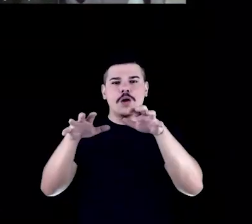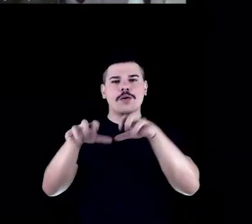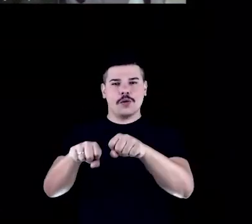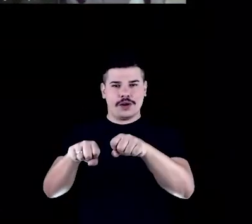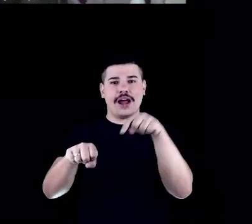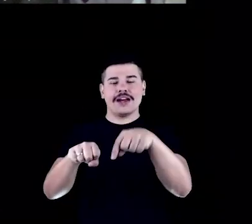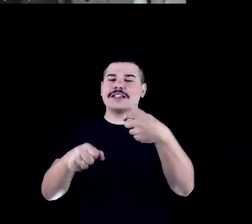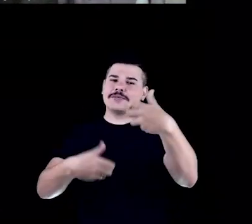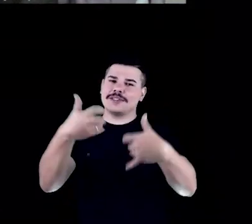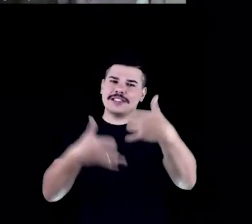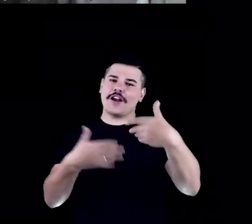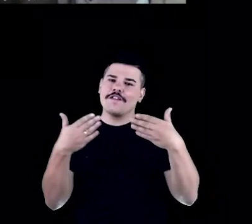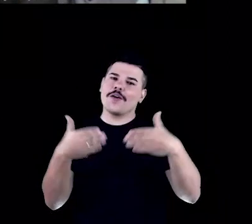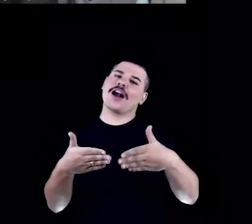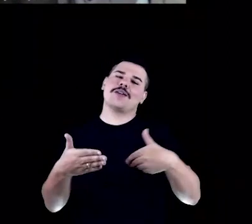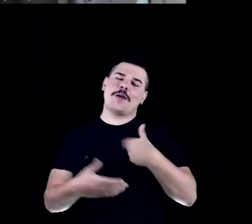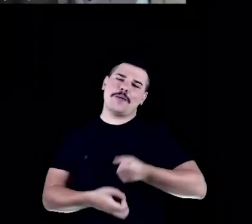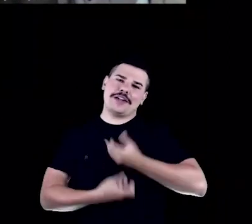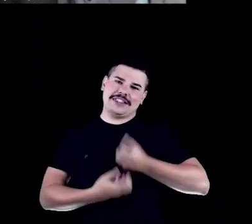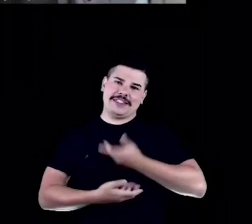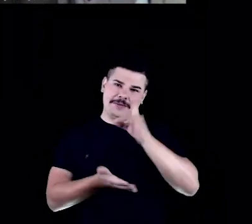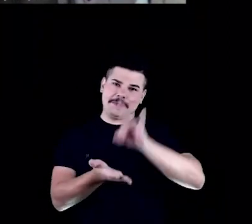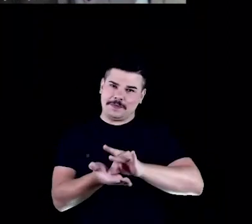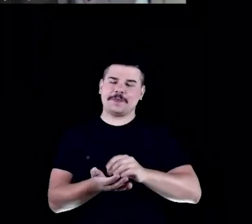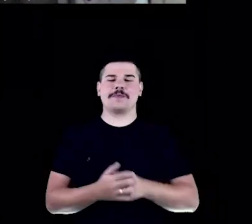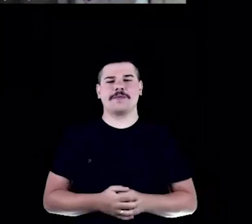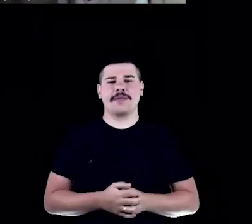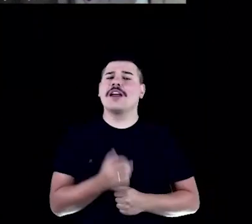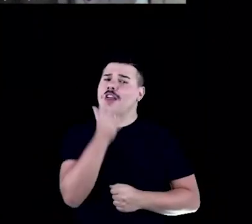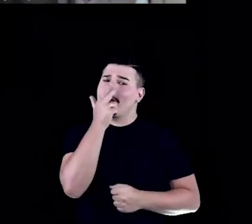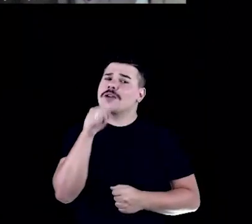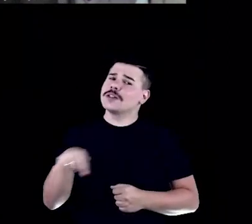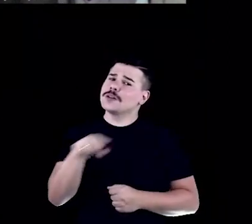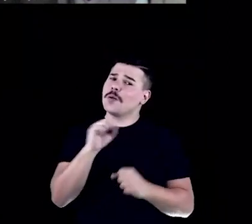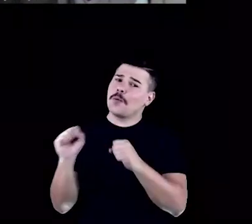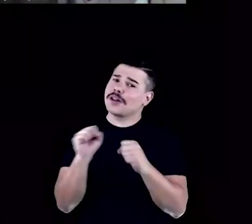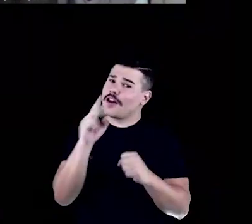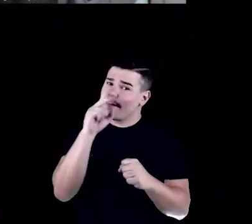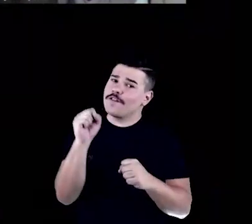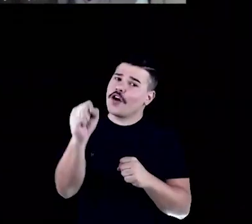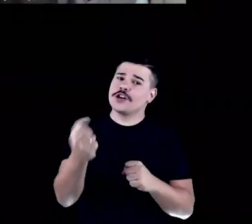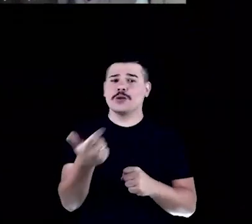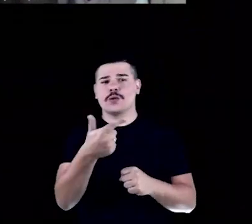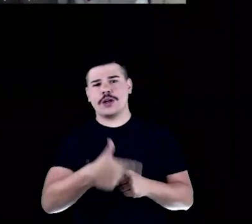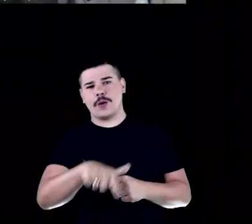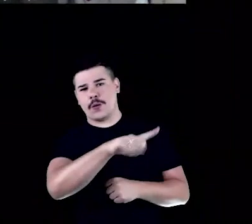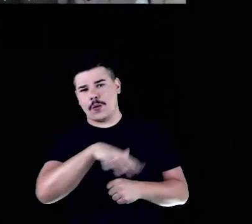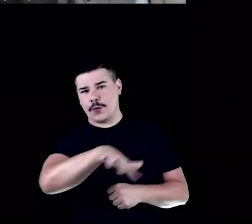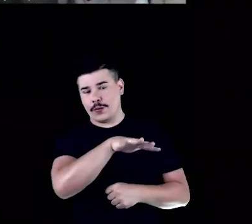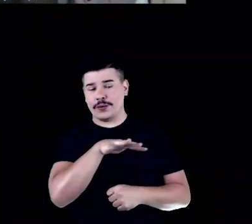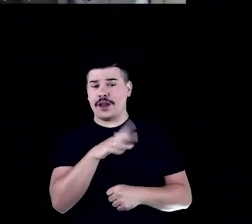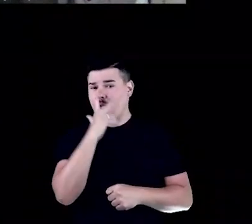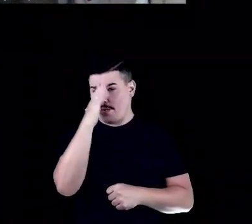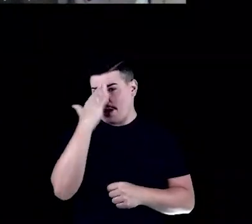demarcar territórios, falam desse hermetismo da poesia concreta, né. Mas eu acho que eles são muito mais potencializadores do que herméticos, assim,